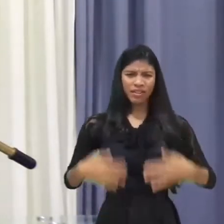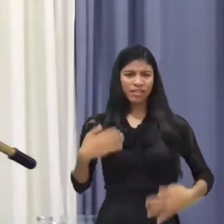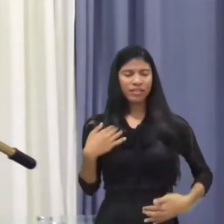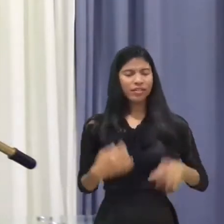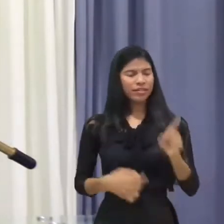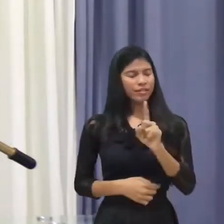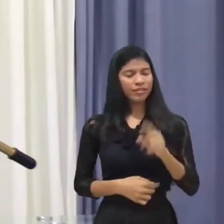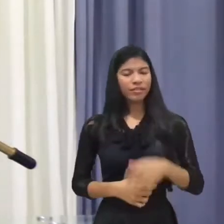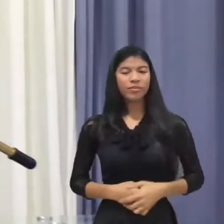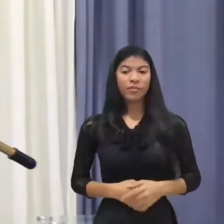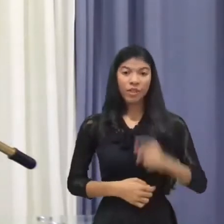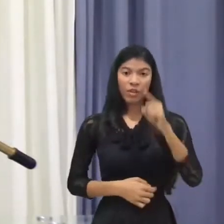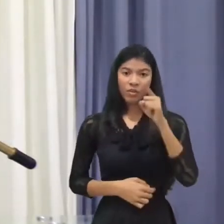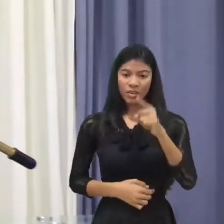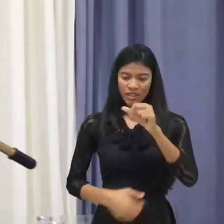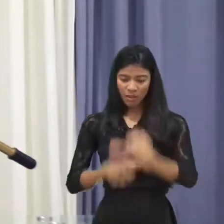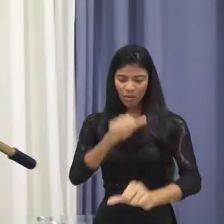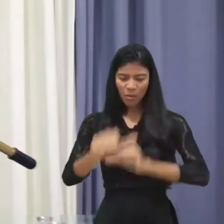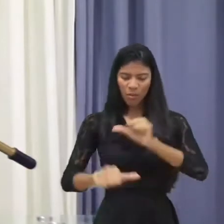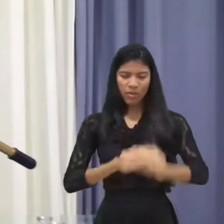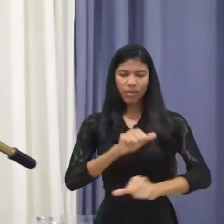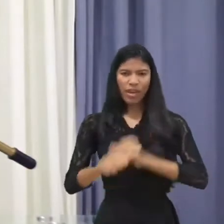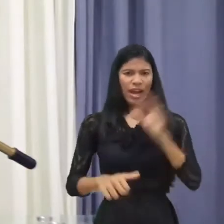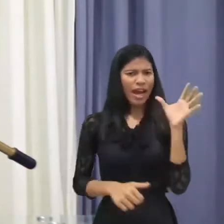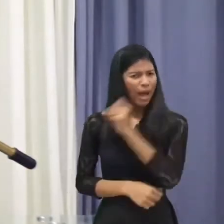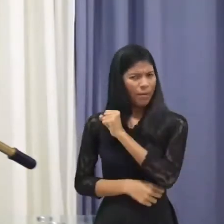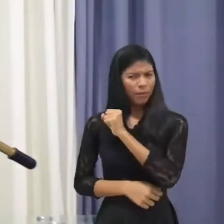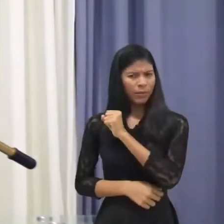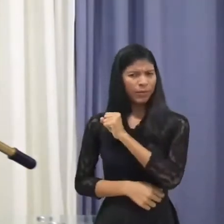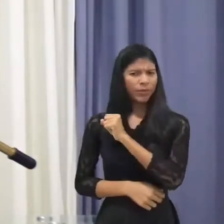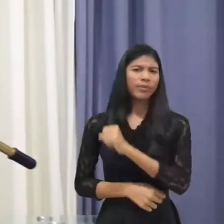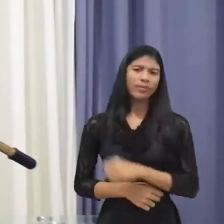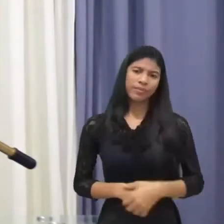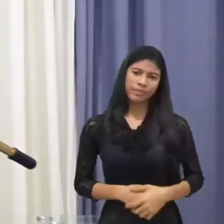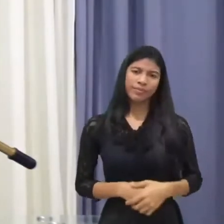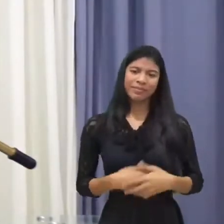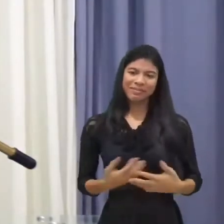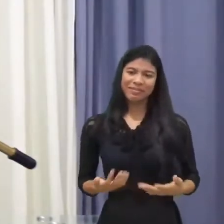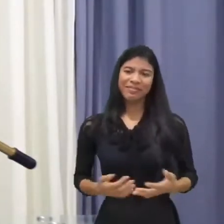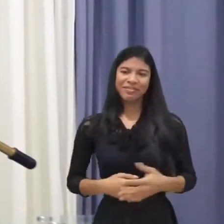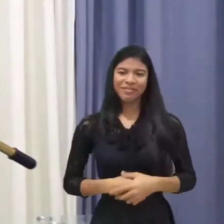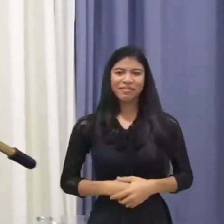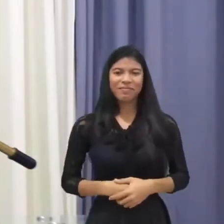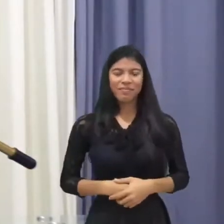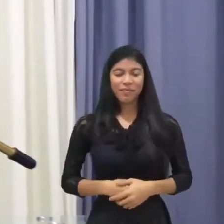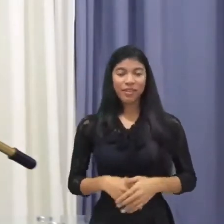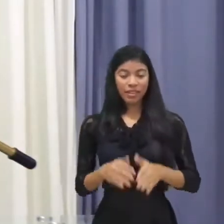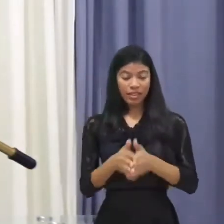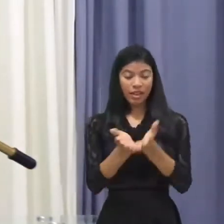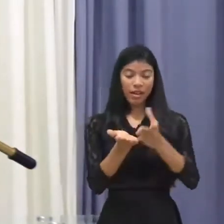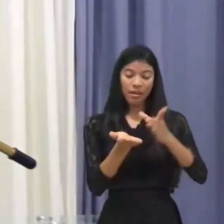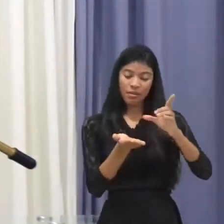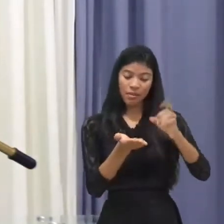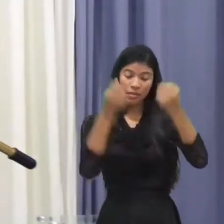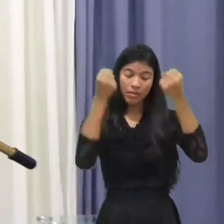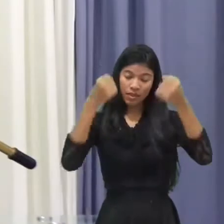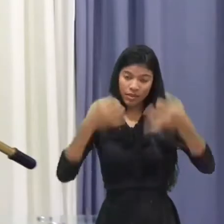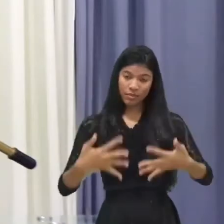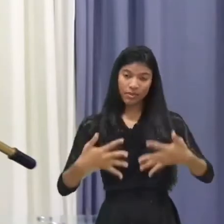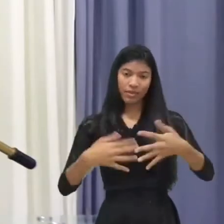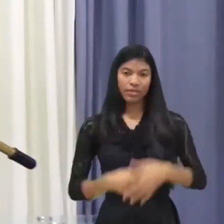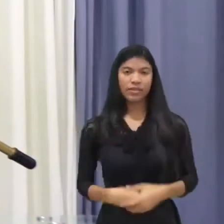transformado no momento, num abrir e fechar de olhos, como diz aqui a Sagrada Escritura. Eis que vos digo